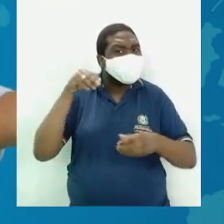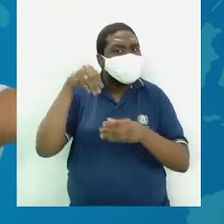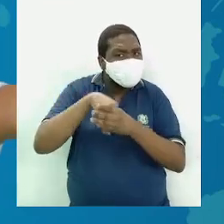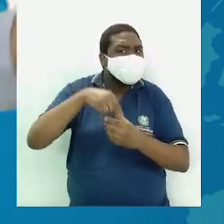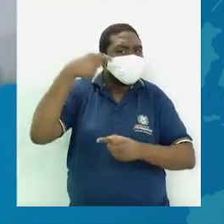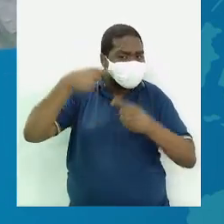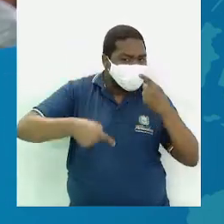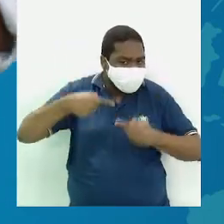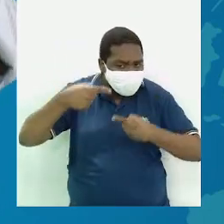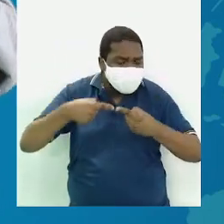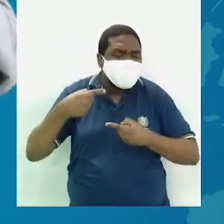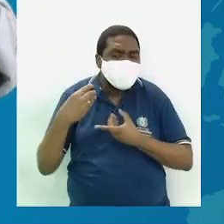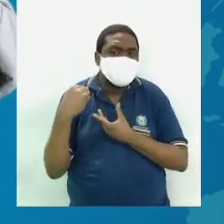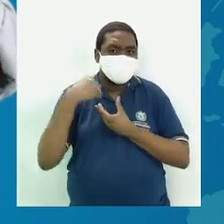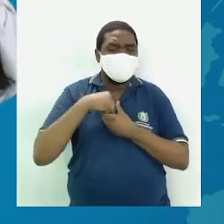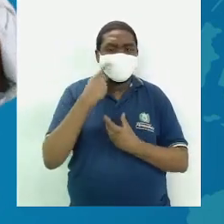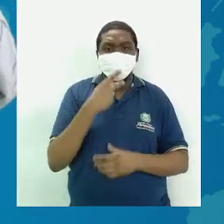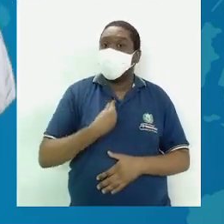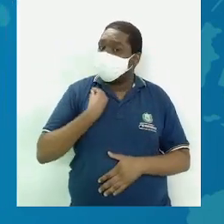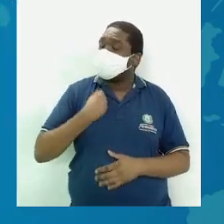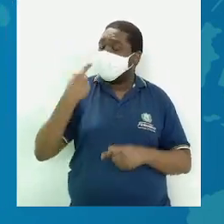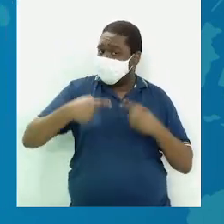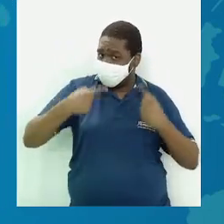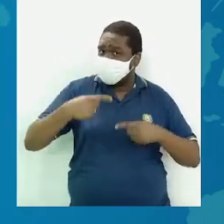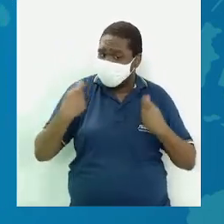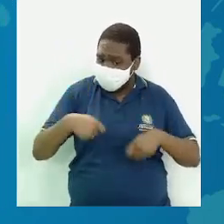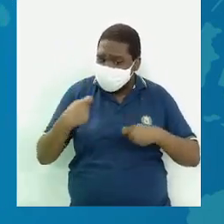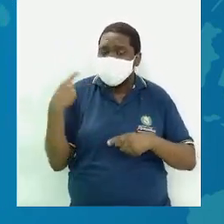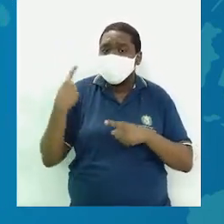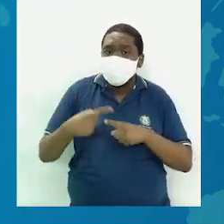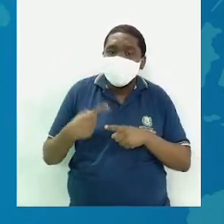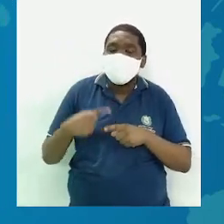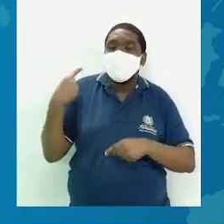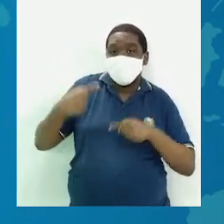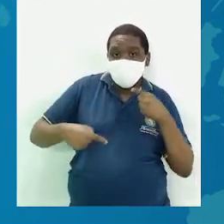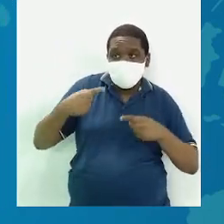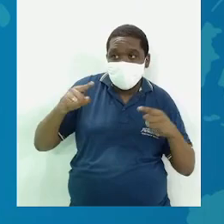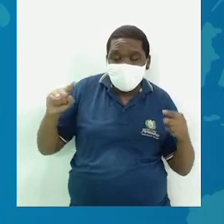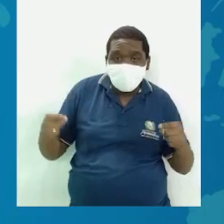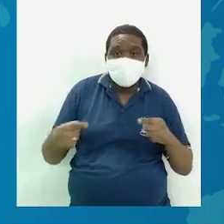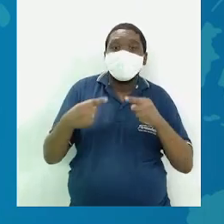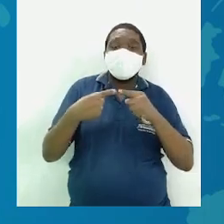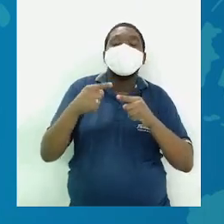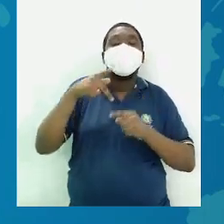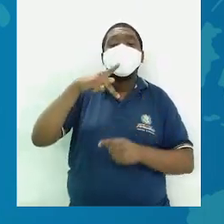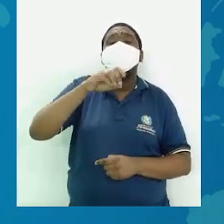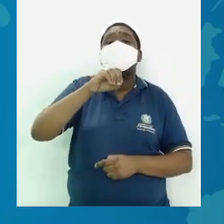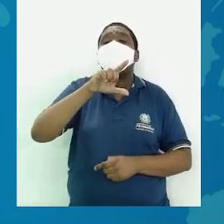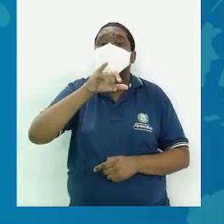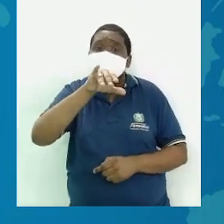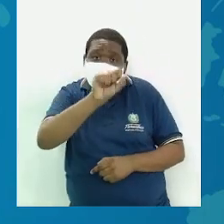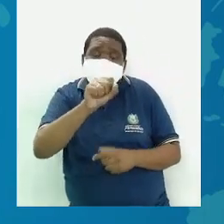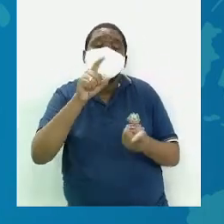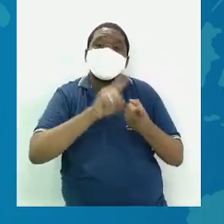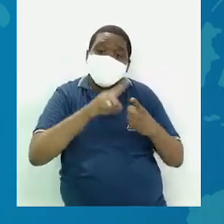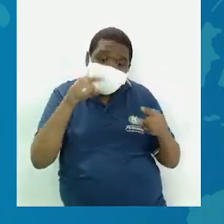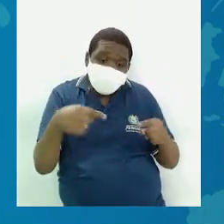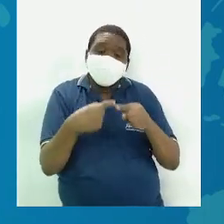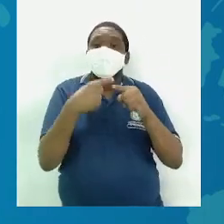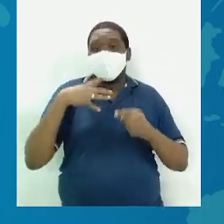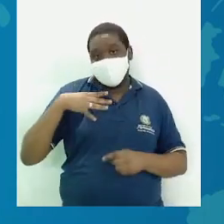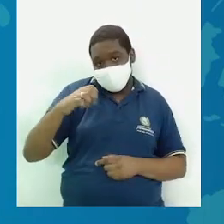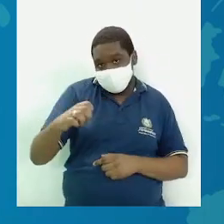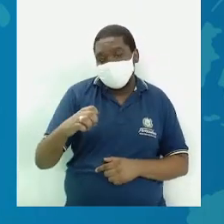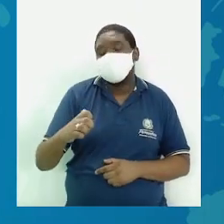deveria trazer para a sua vida a política. Por quê? A política tem a ver com a polis tem que a ver com a ética. Então é impossível falar